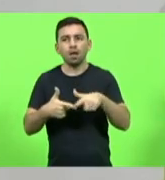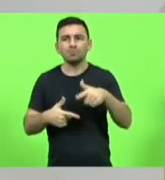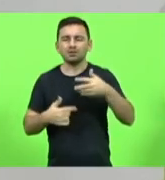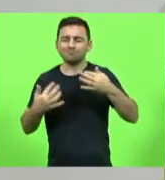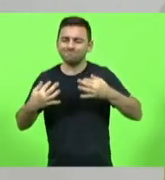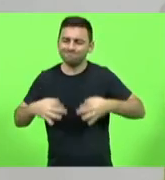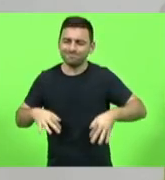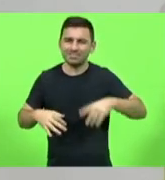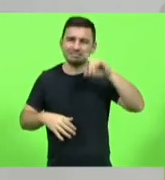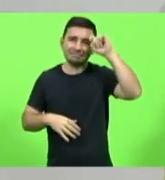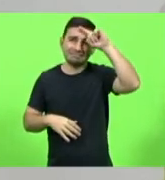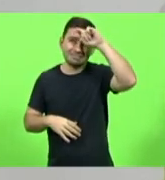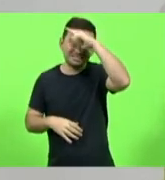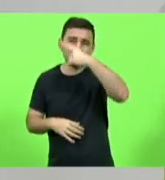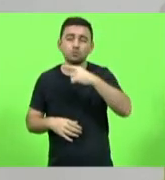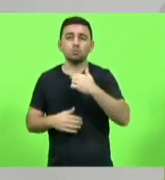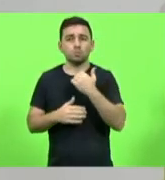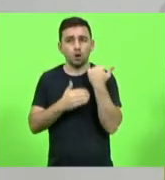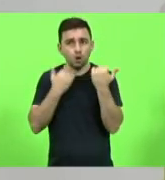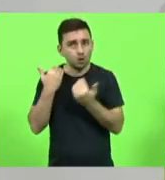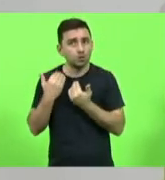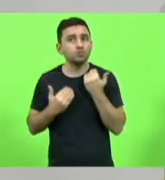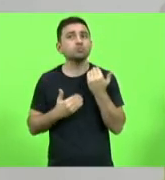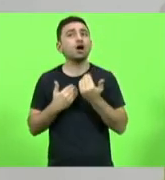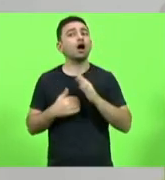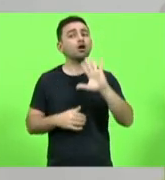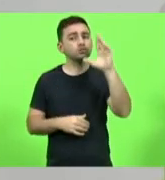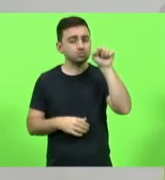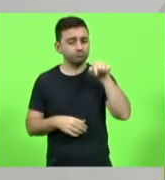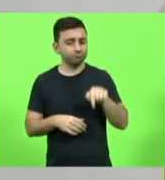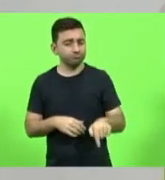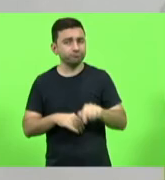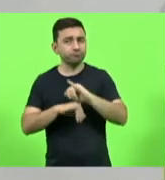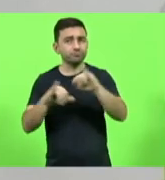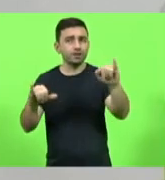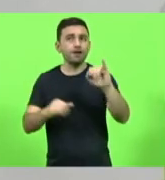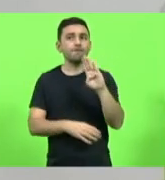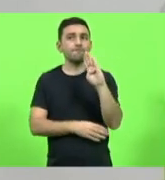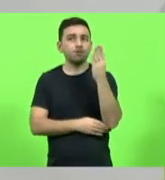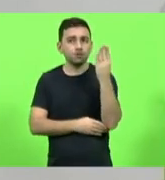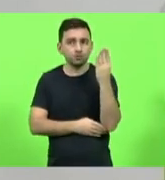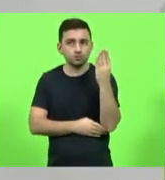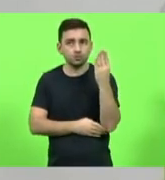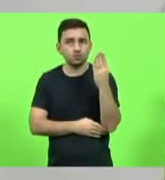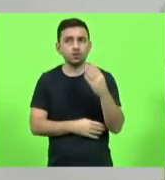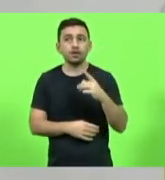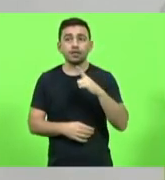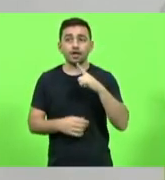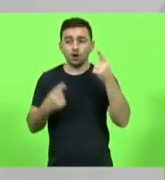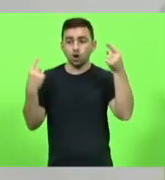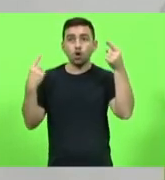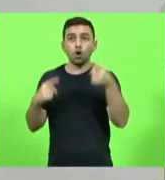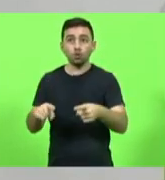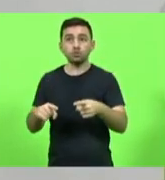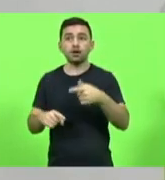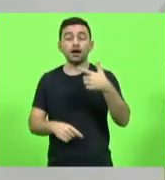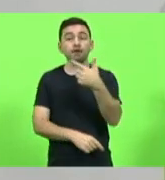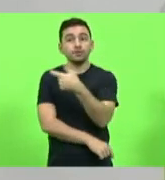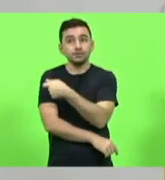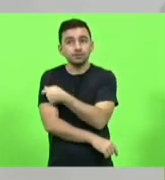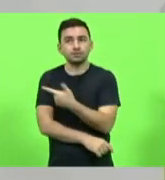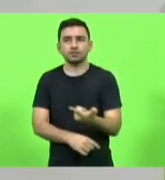morte. Sim, morte. Fake news contra a vacina, contra as